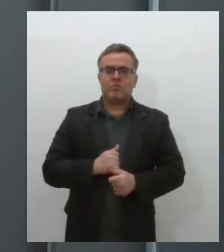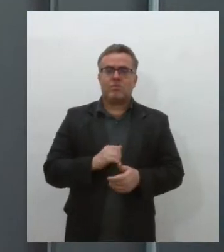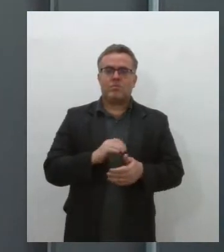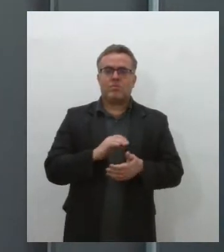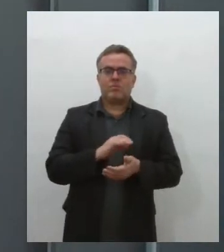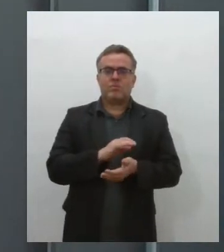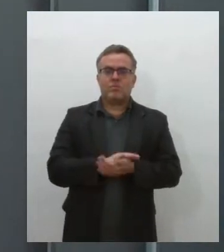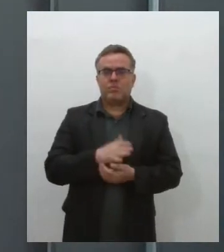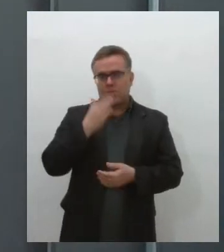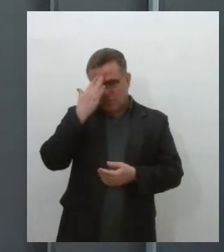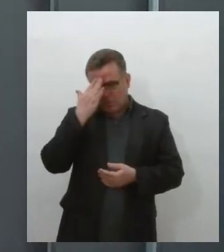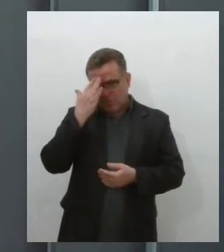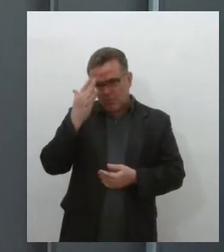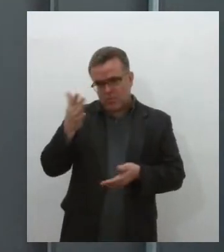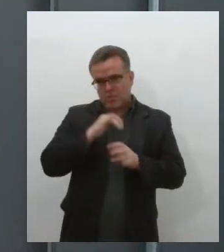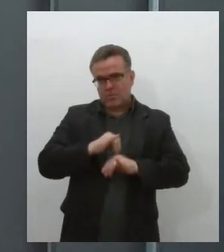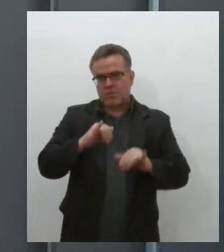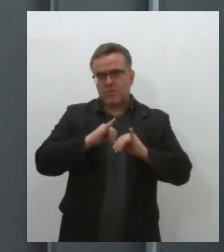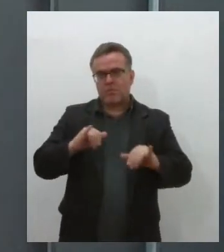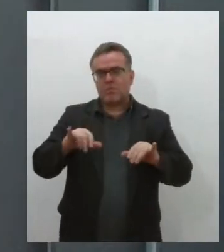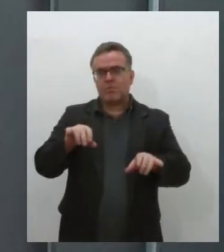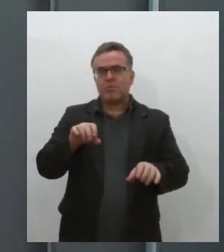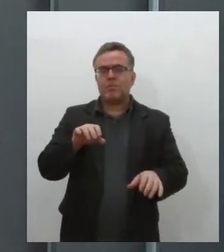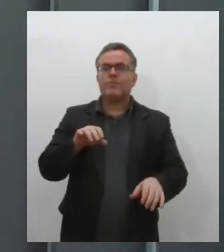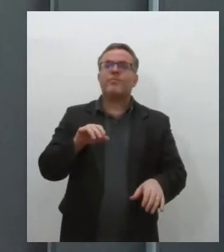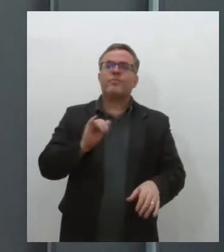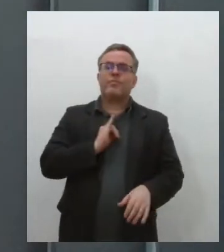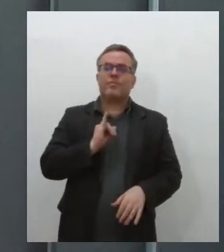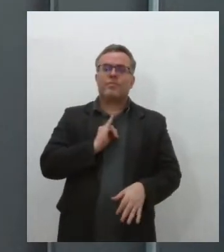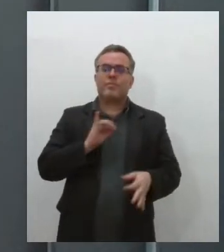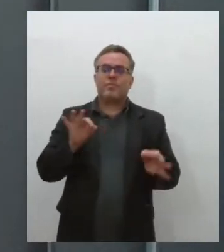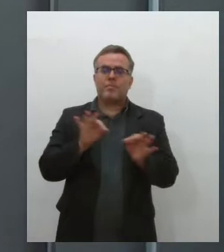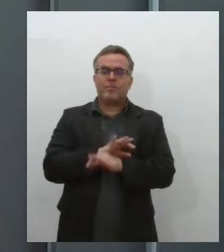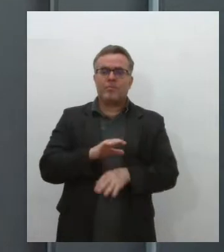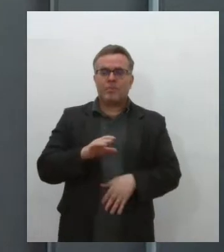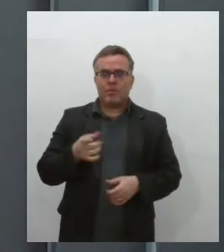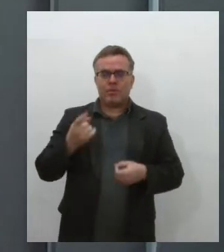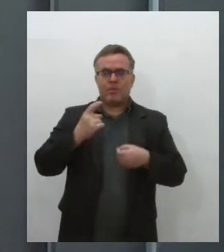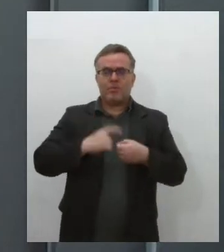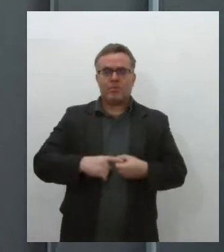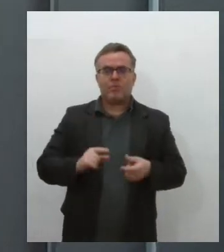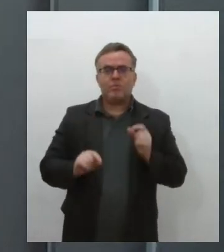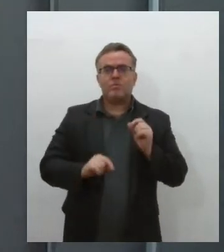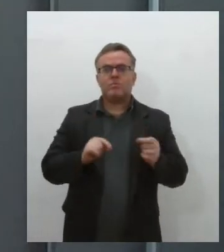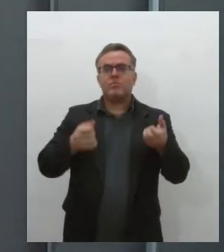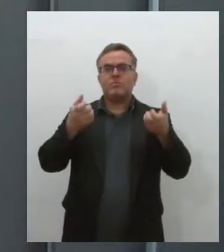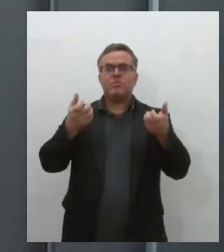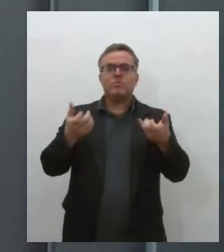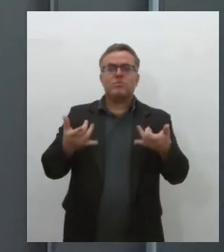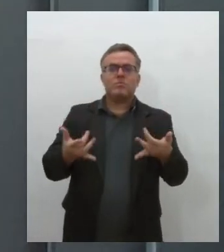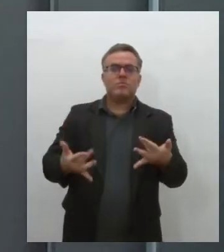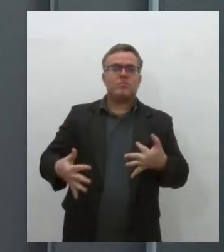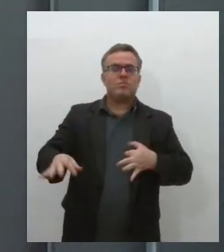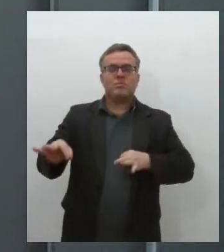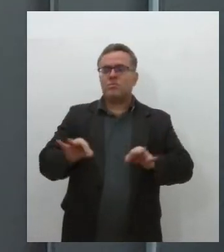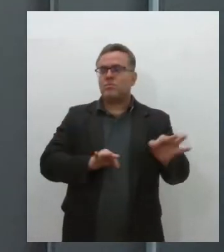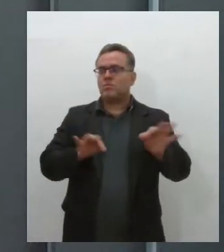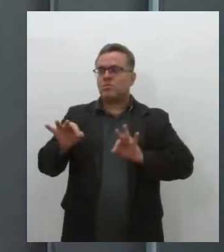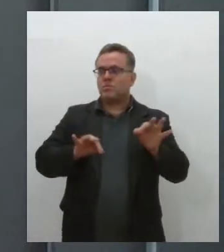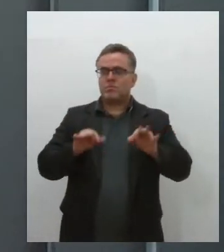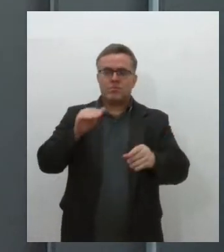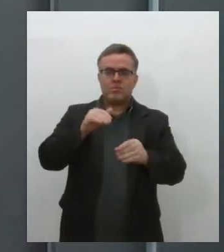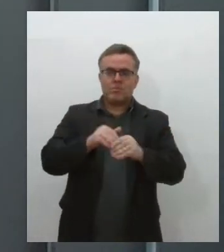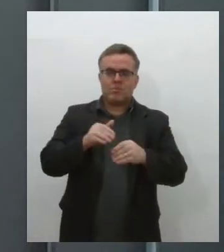Obrigada, Marcos Borges. O Alese Notícia Especial vai a um rápido intervalo. E na volta, vamos falar sobre os preparativos para as eleições.